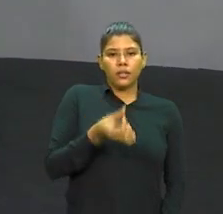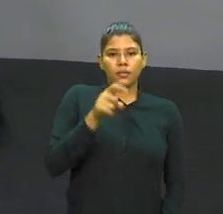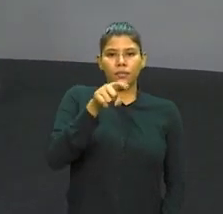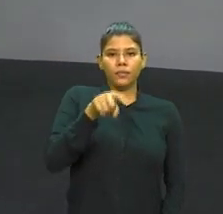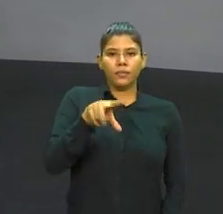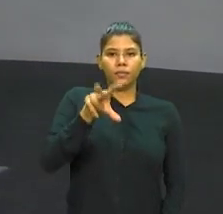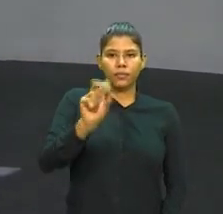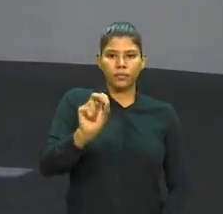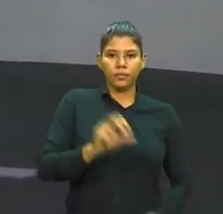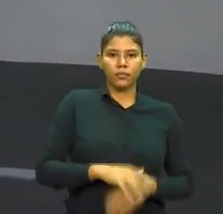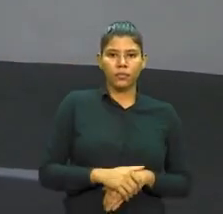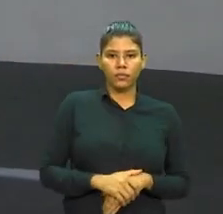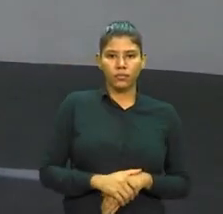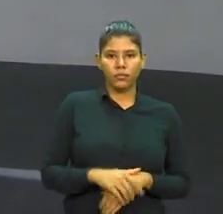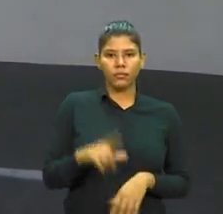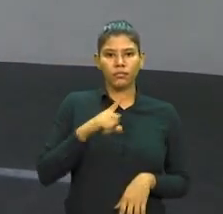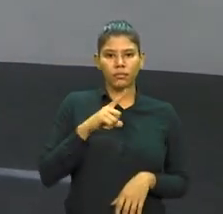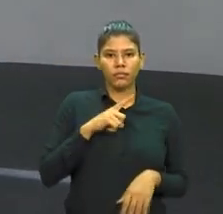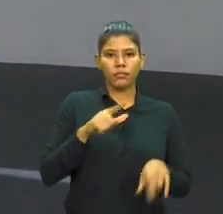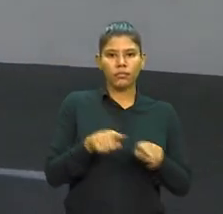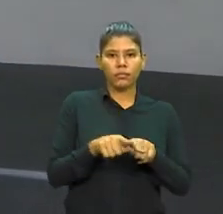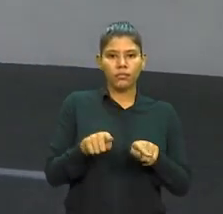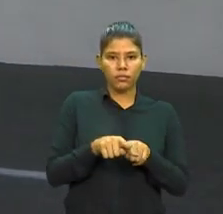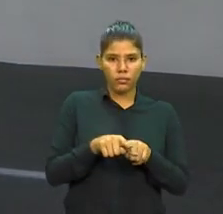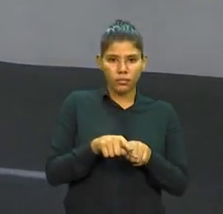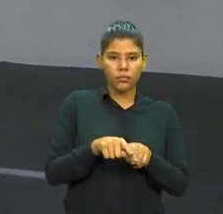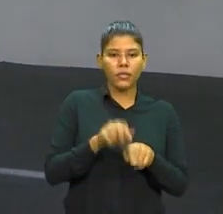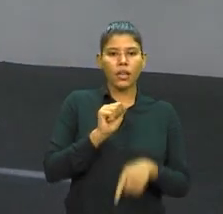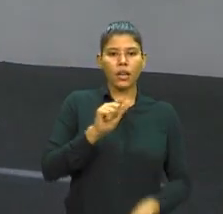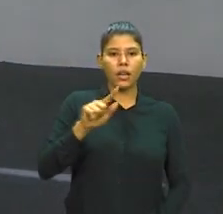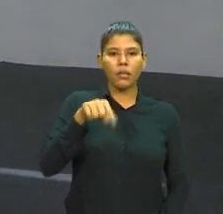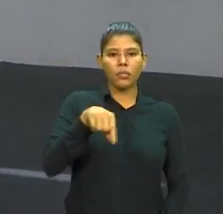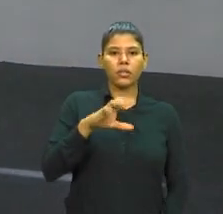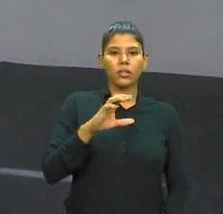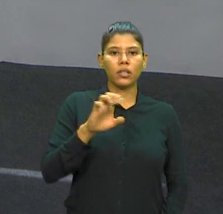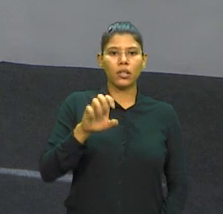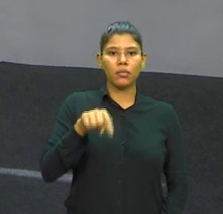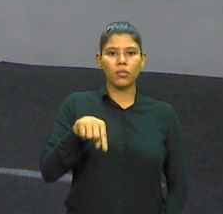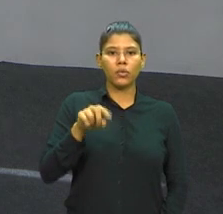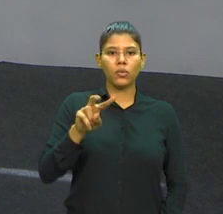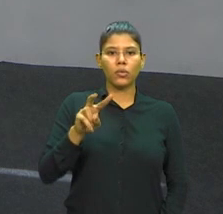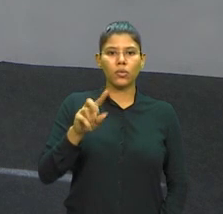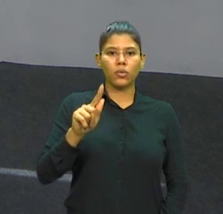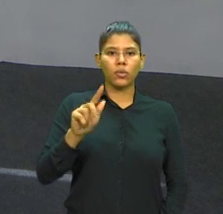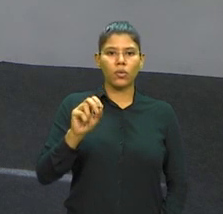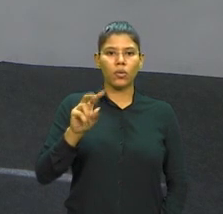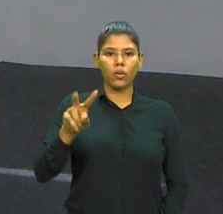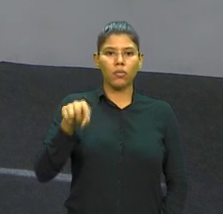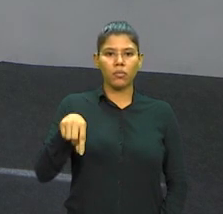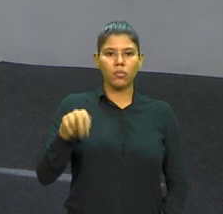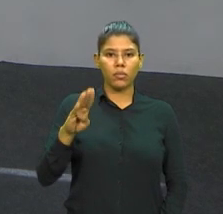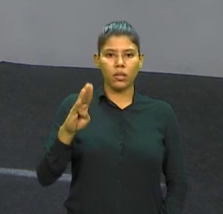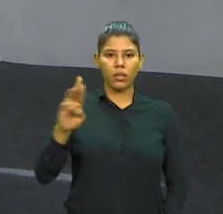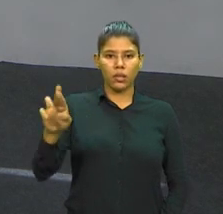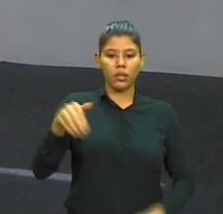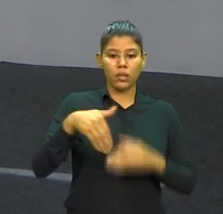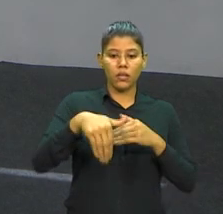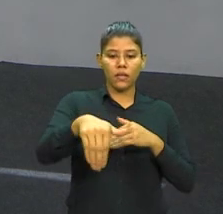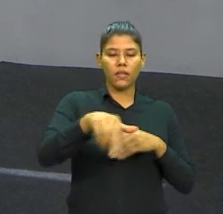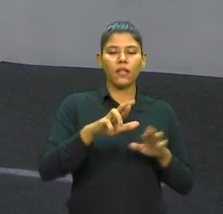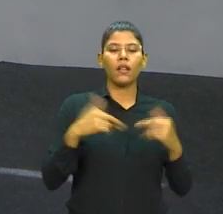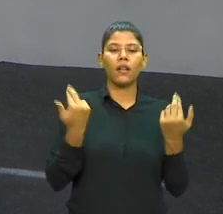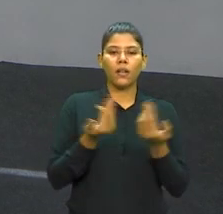também o nosso portal na internet o endereço al.ce.gov.br acompanhe logo mais a seguir a sessão